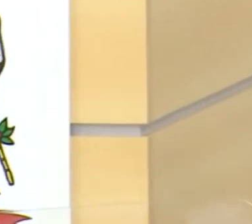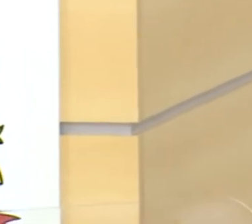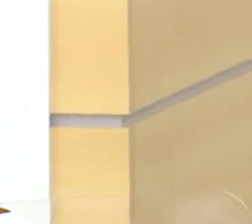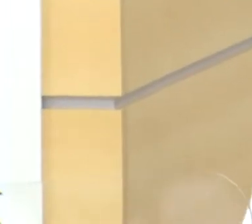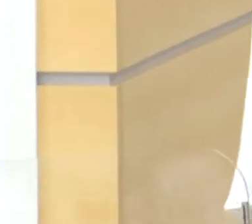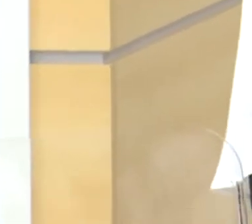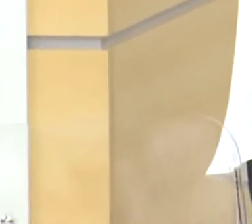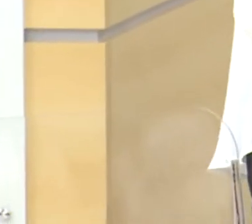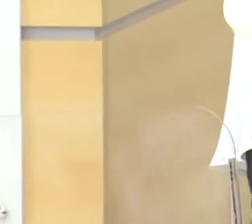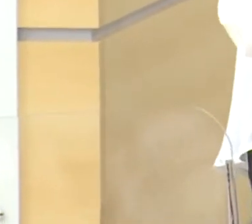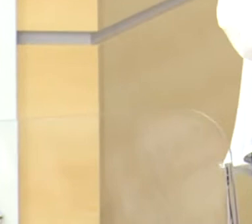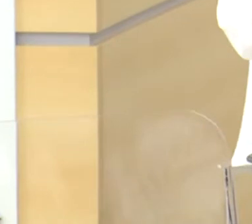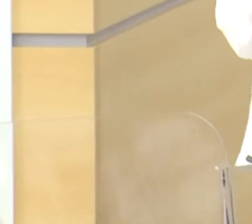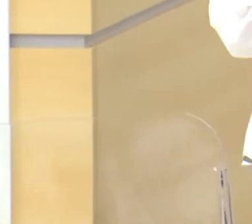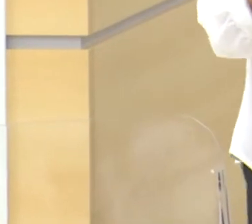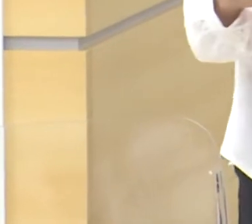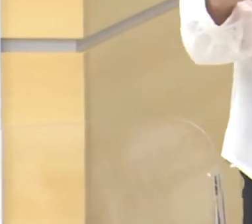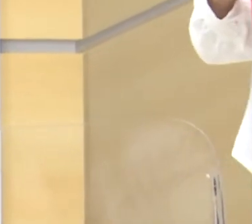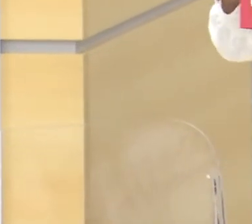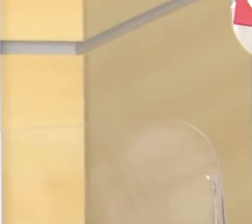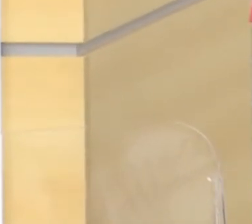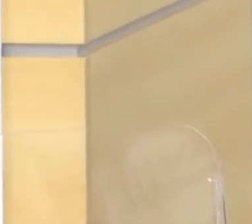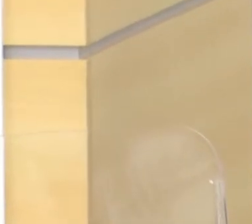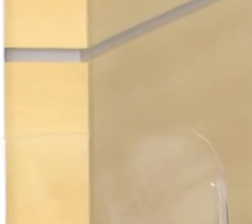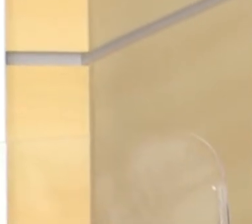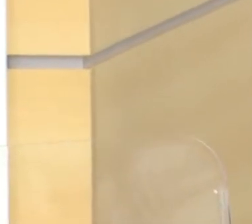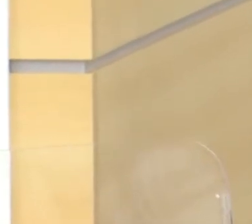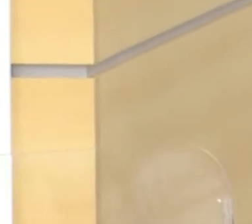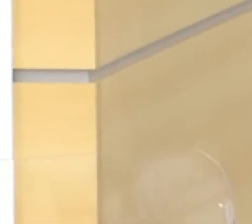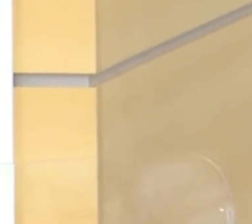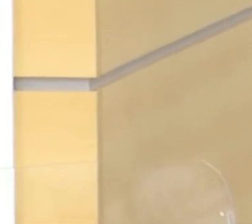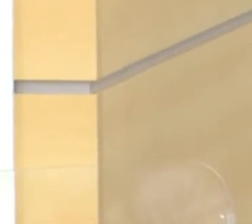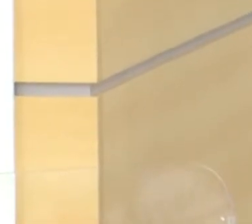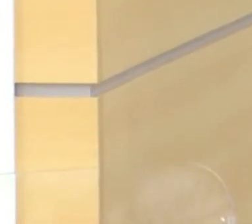E aí G1